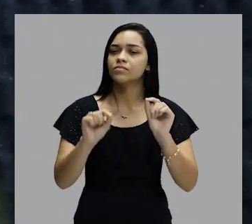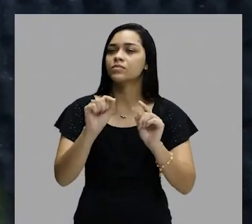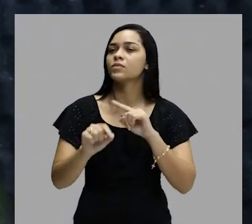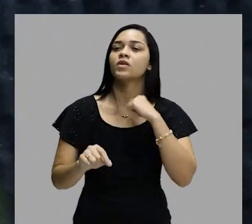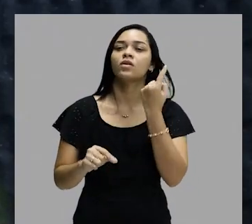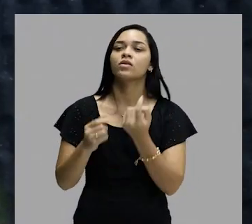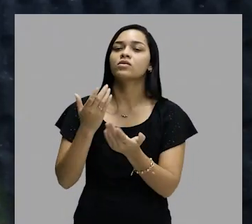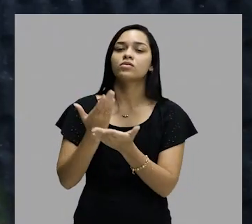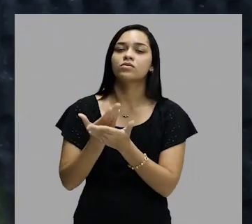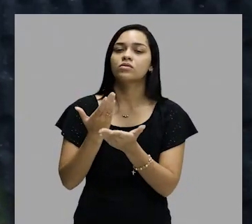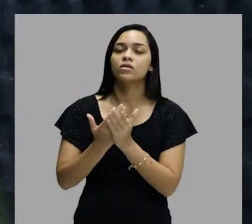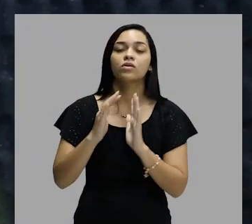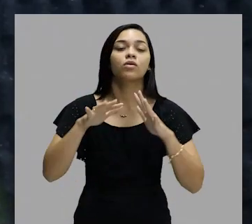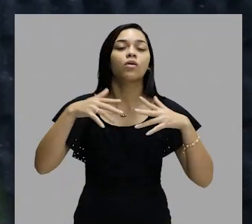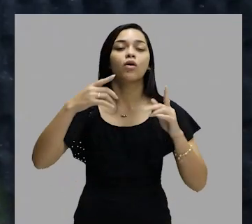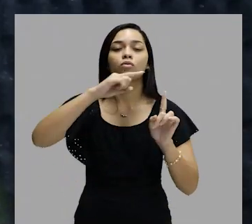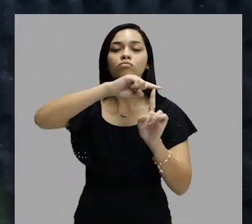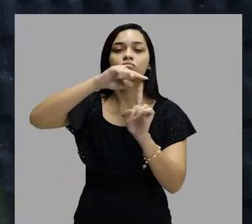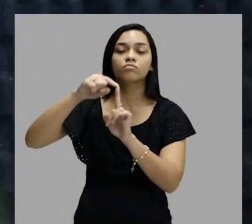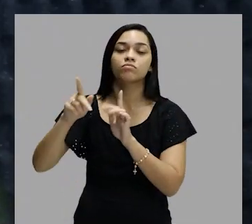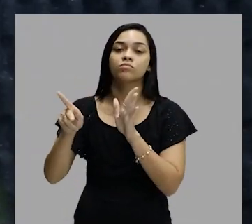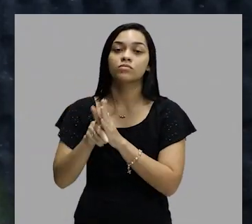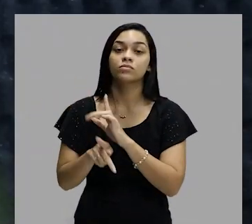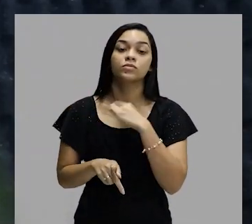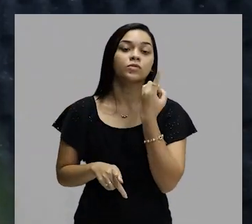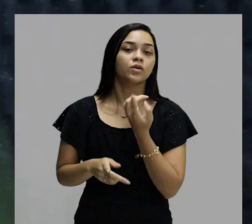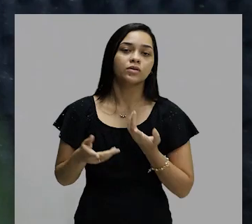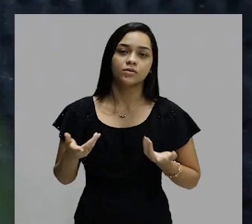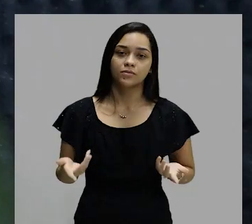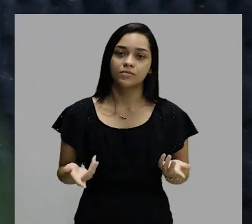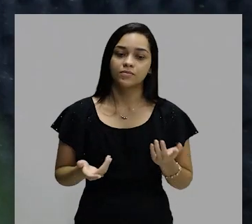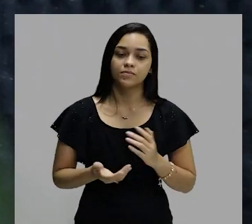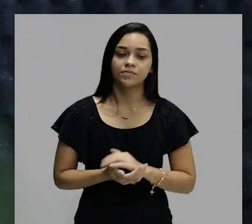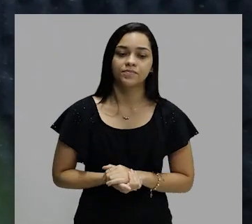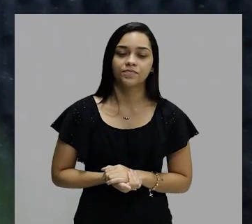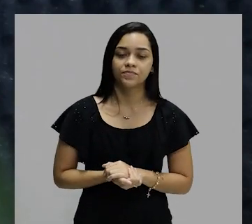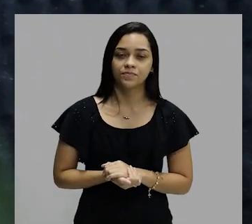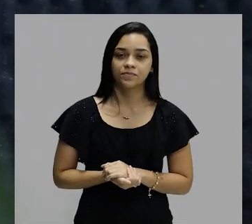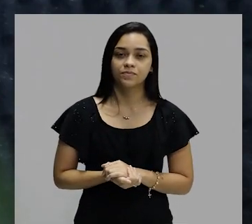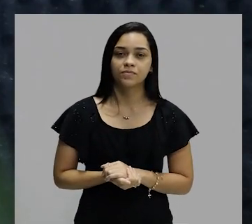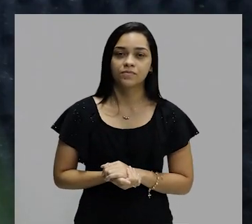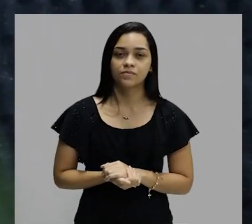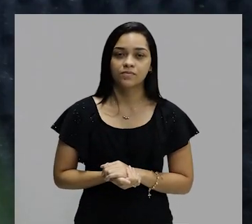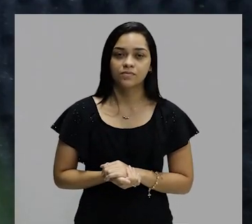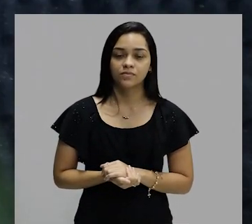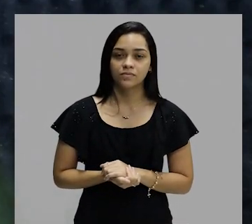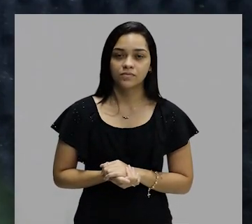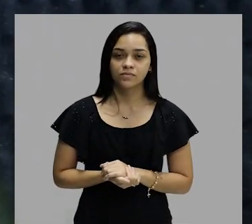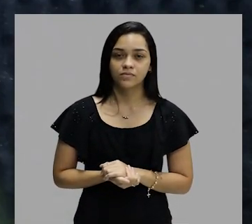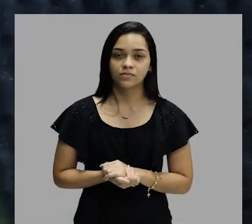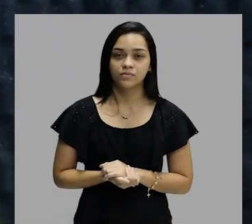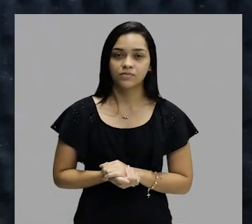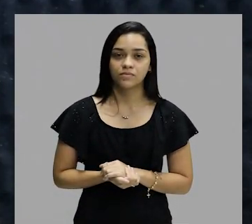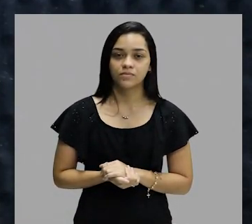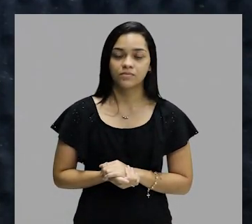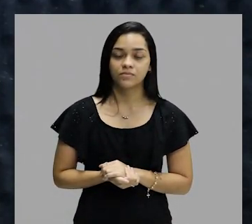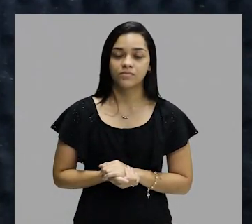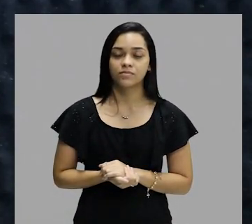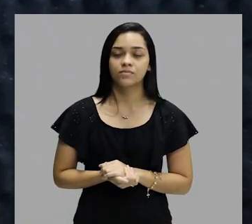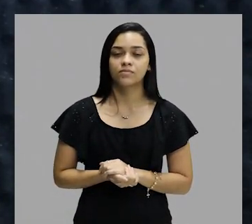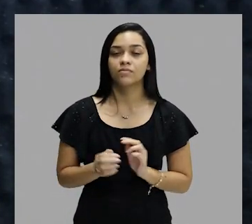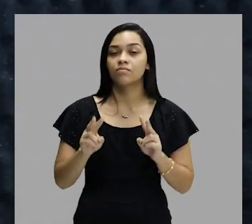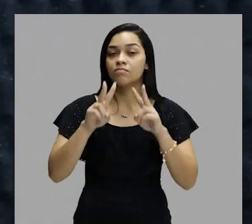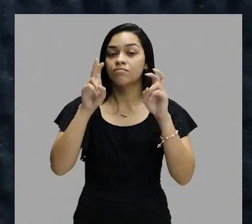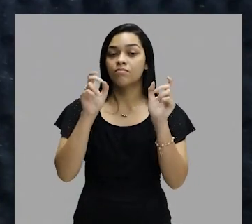estudar? Que tipo de vocabulário específico nós vamos tratar hoje? Transparent words and false cognates. Então, nós vamos falar